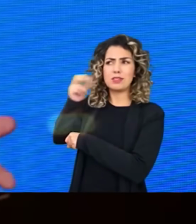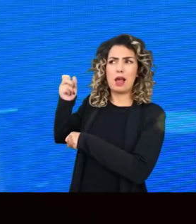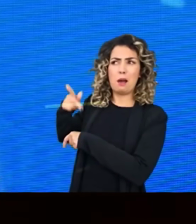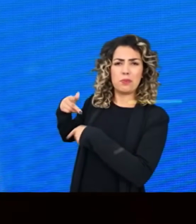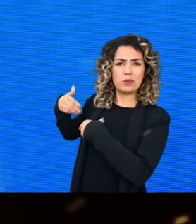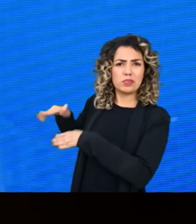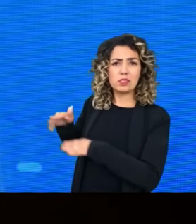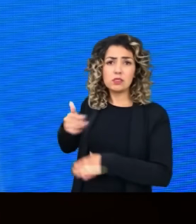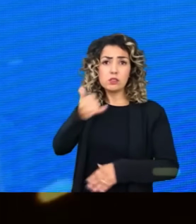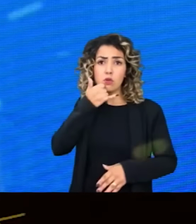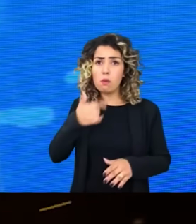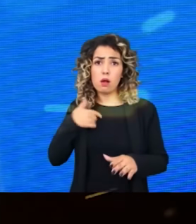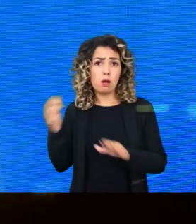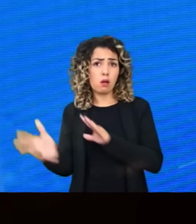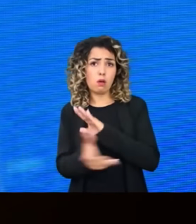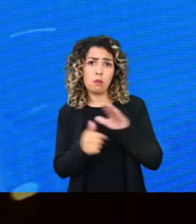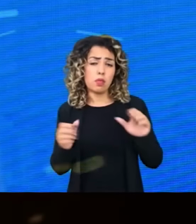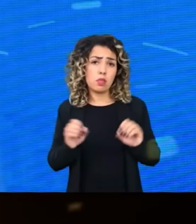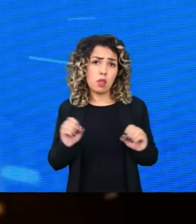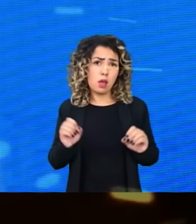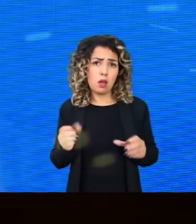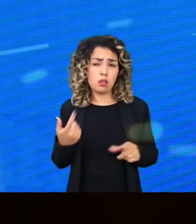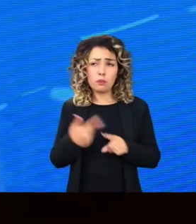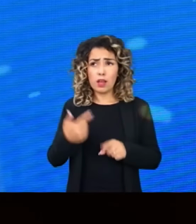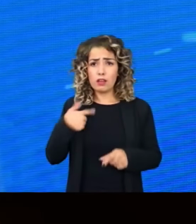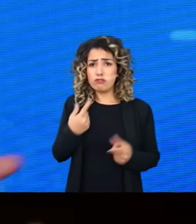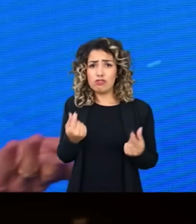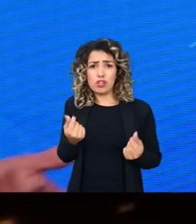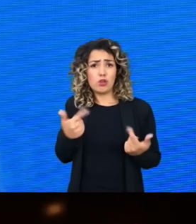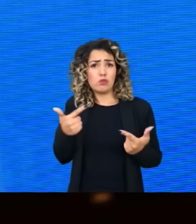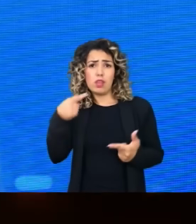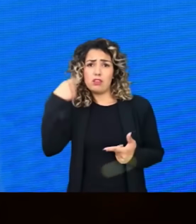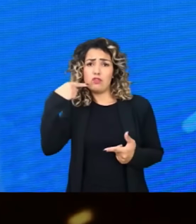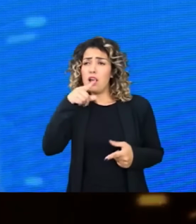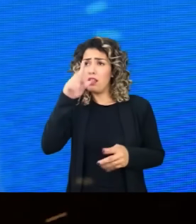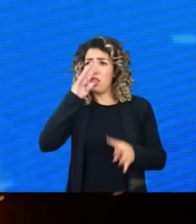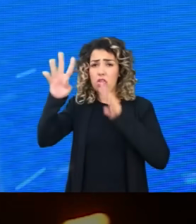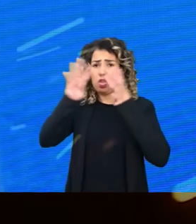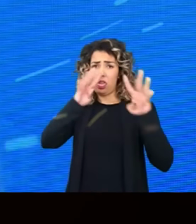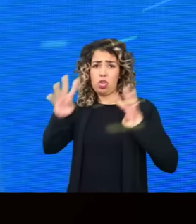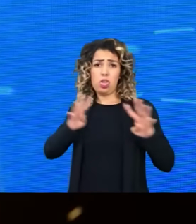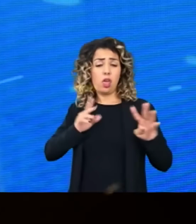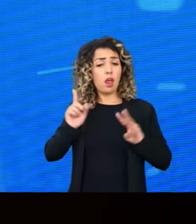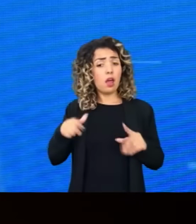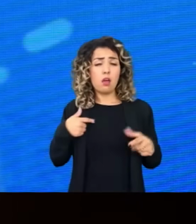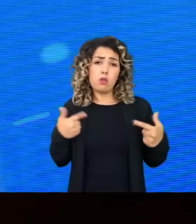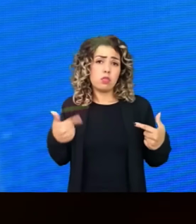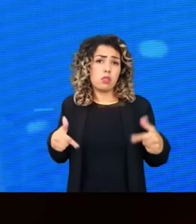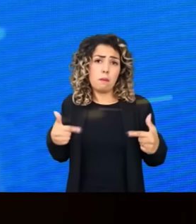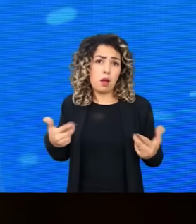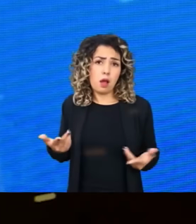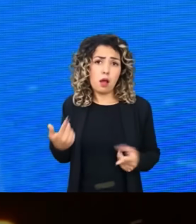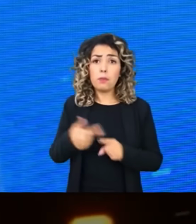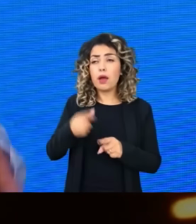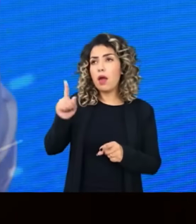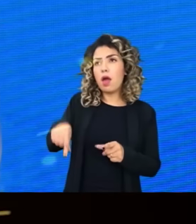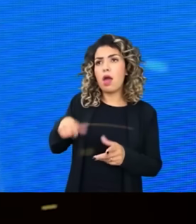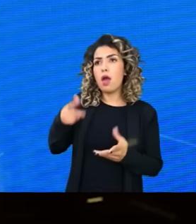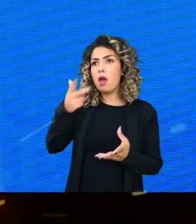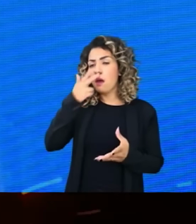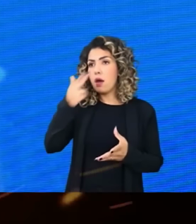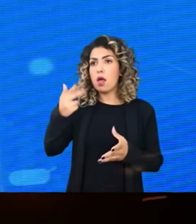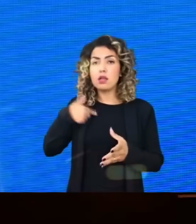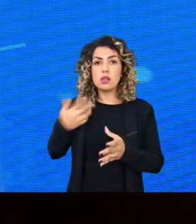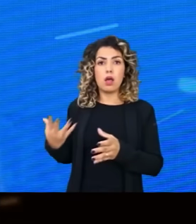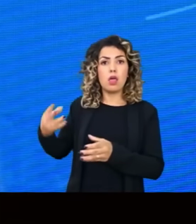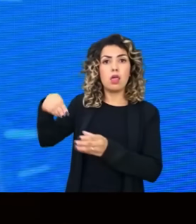ISO aí foi uma relação de trabalho eles gostam de me acusar disso não é porque fazem parte do consórcio comunista do Brasil e para mim é uma honra quem tem um quadro